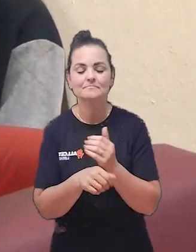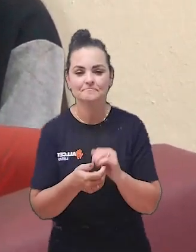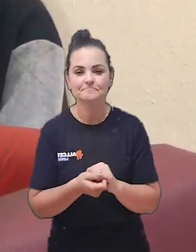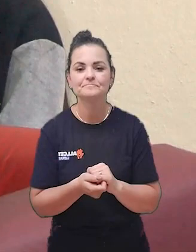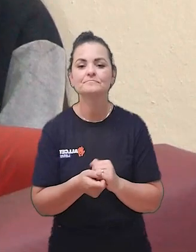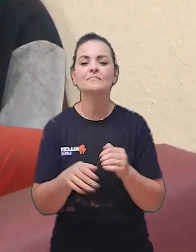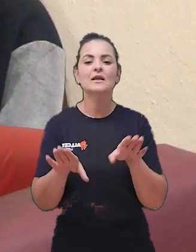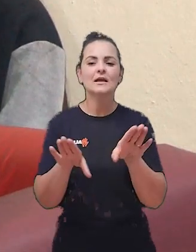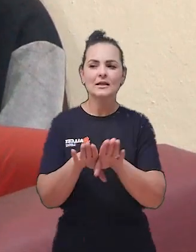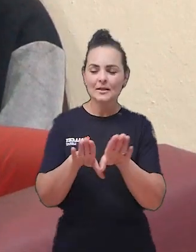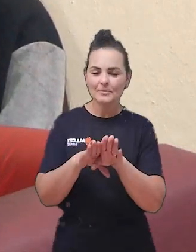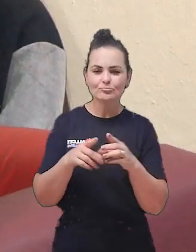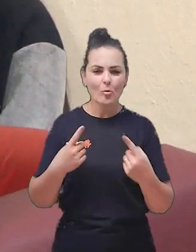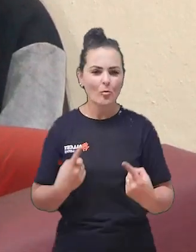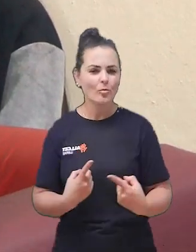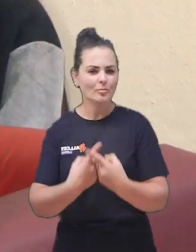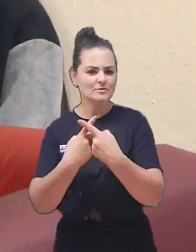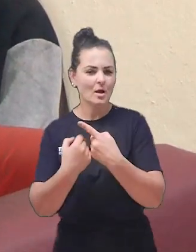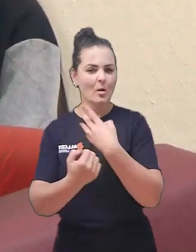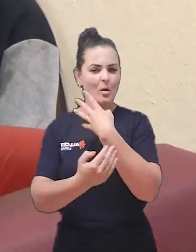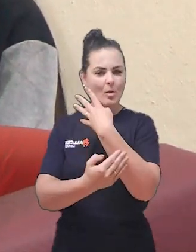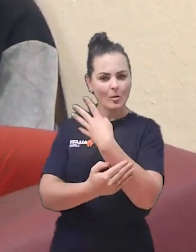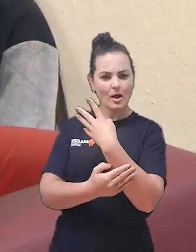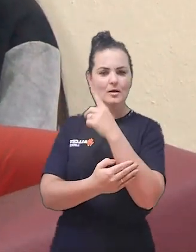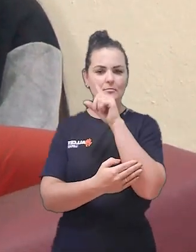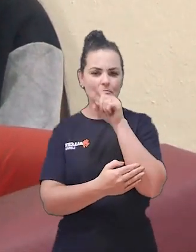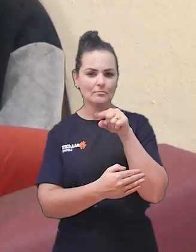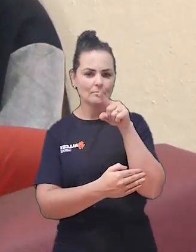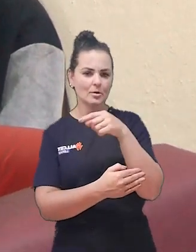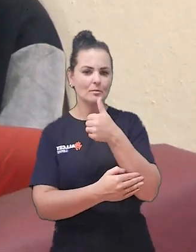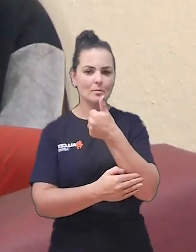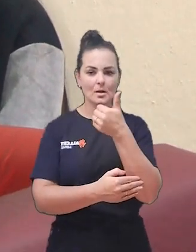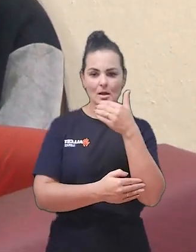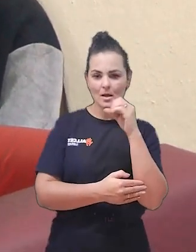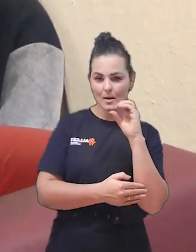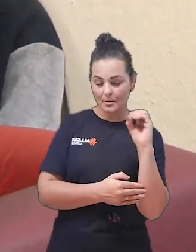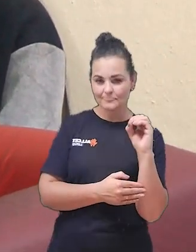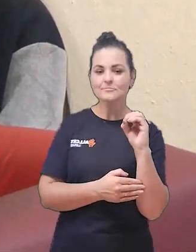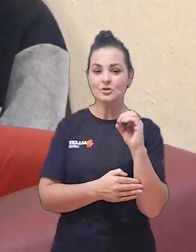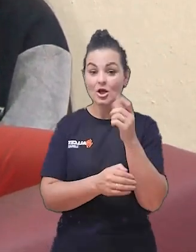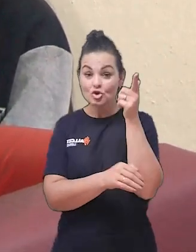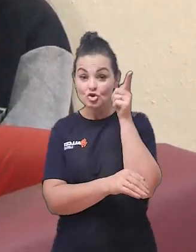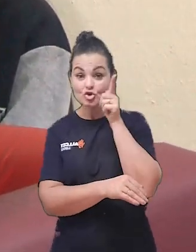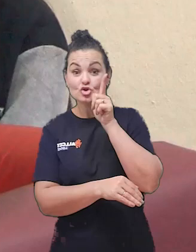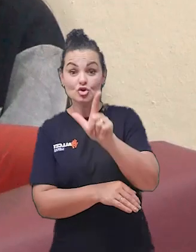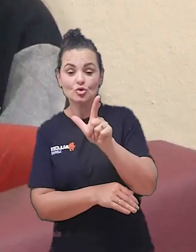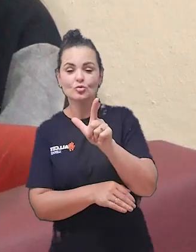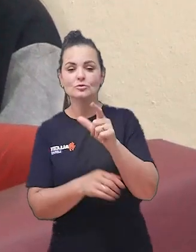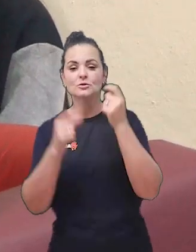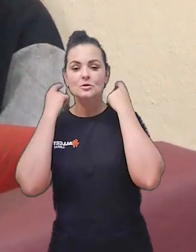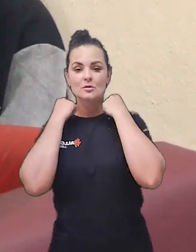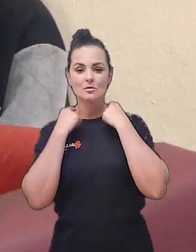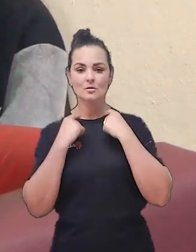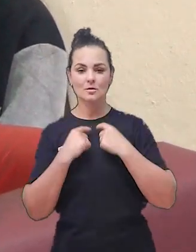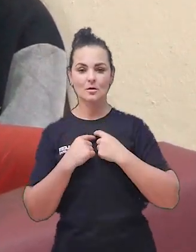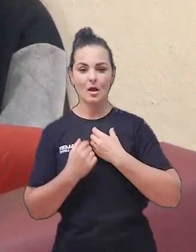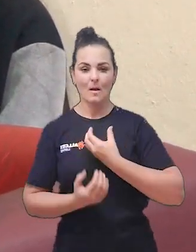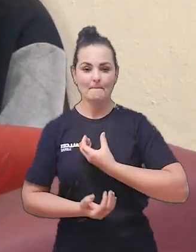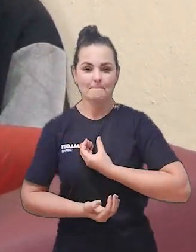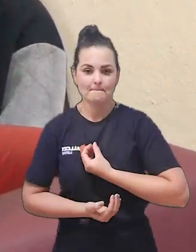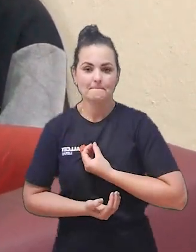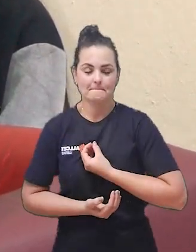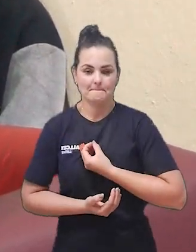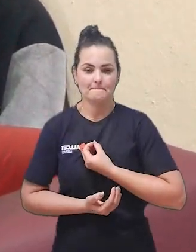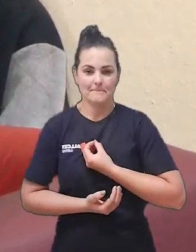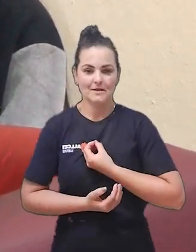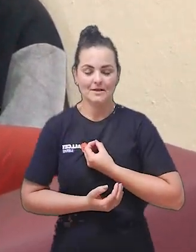no revezamento 4x100. Nós tiramos o segundo lugar, medalha de prata, me lembro, foi